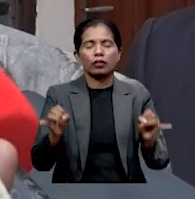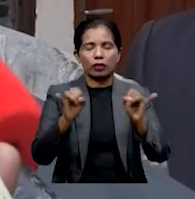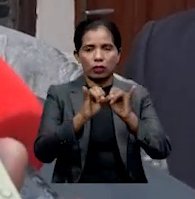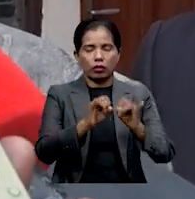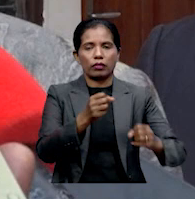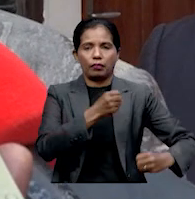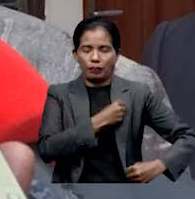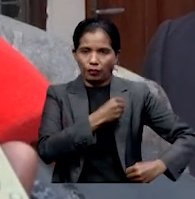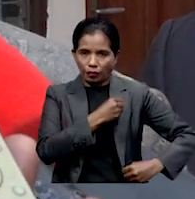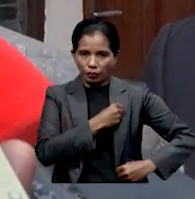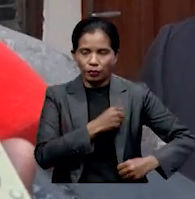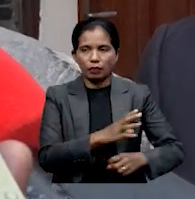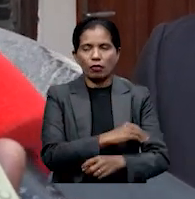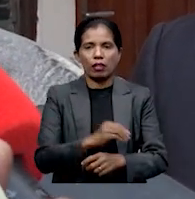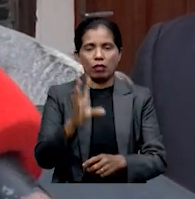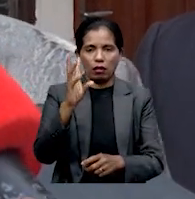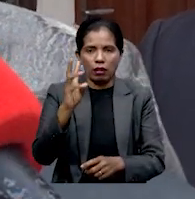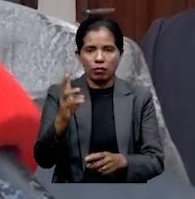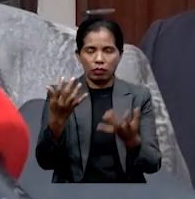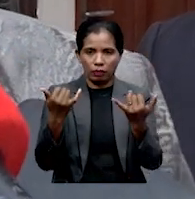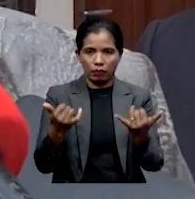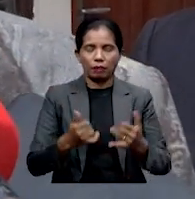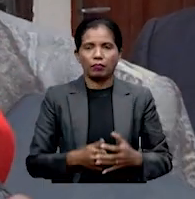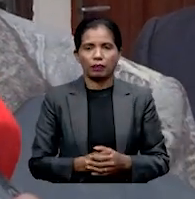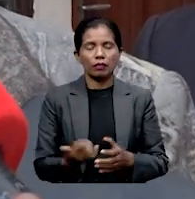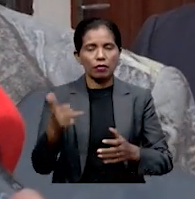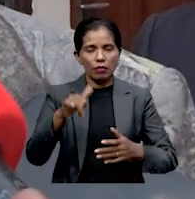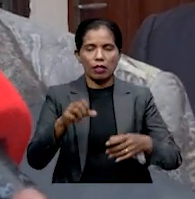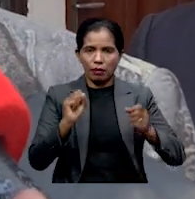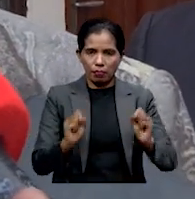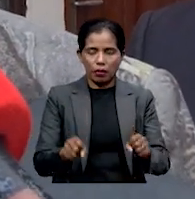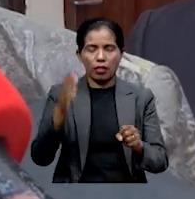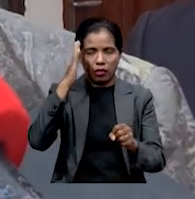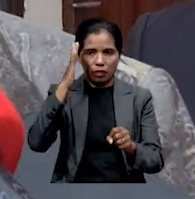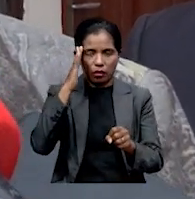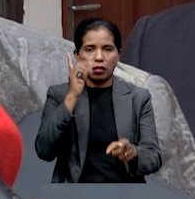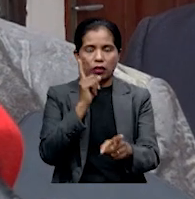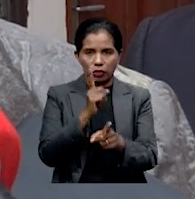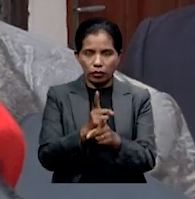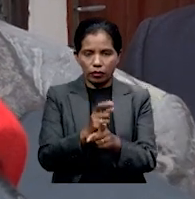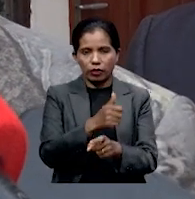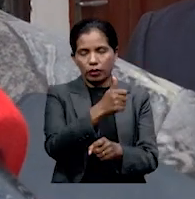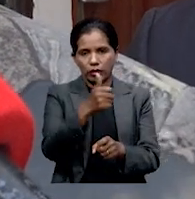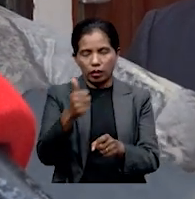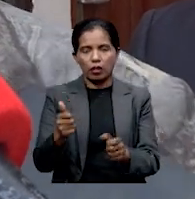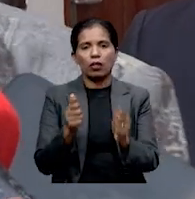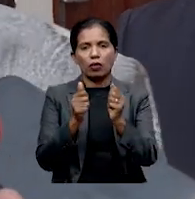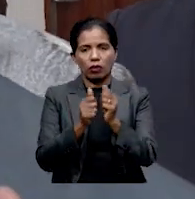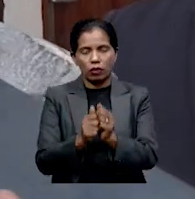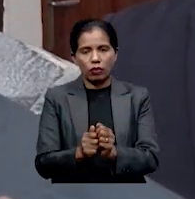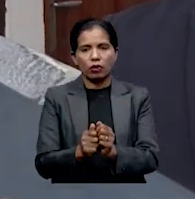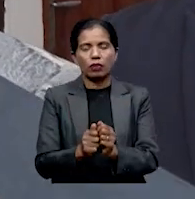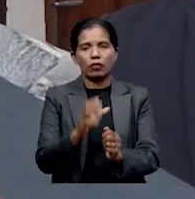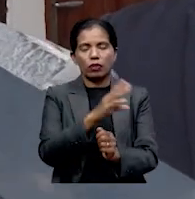Armadas. Portanto, nem agora, se era Macbela Tene, né, claro que iria com o currículo, sai, né,